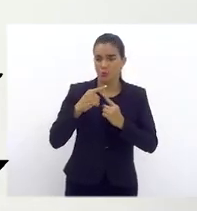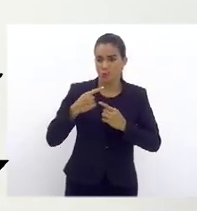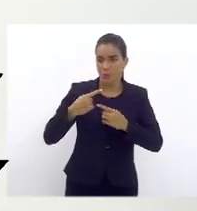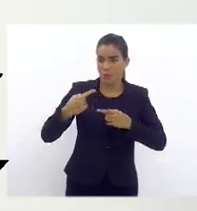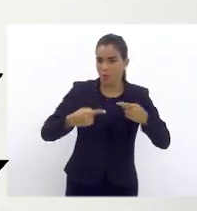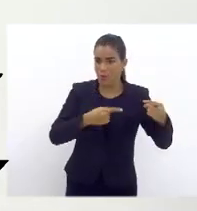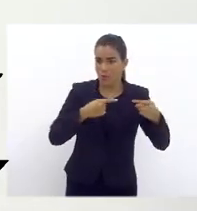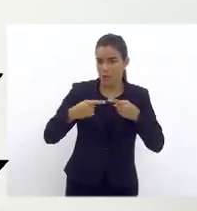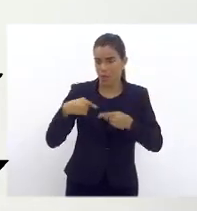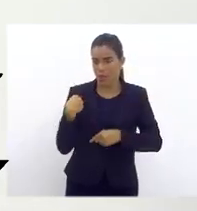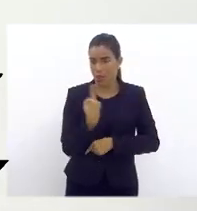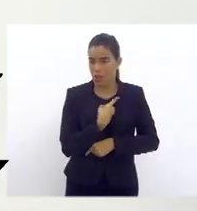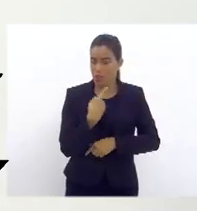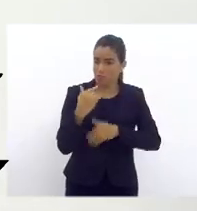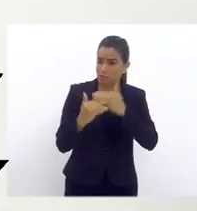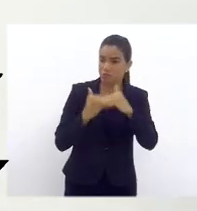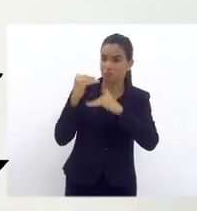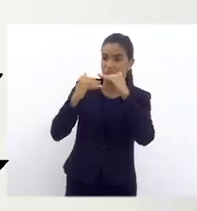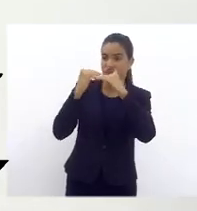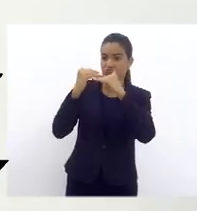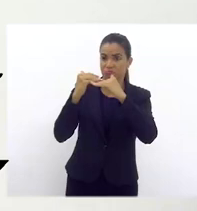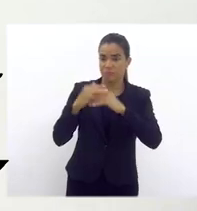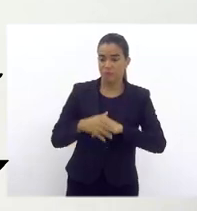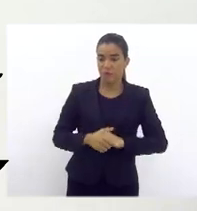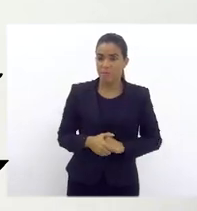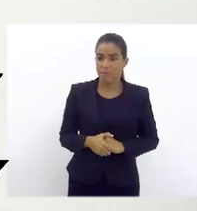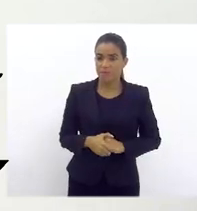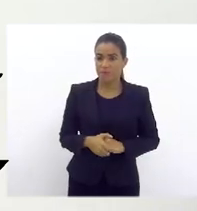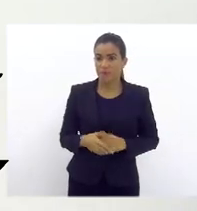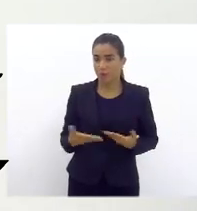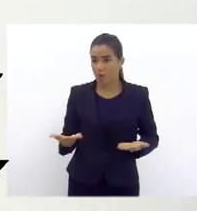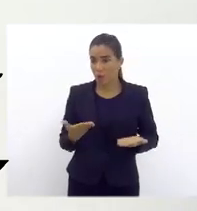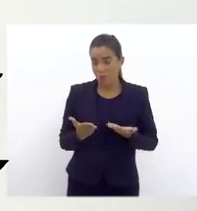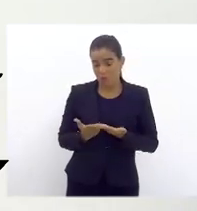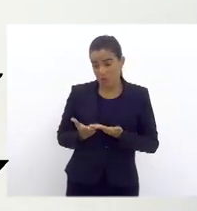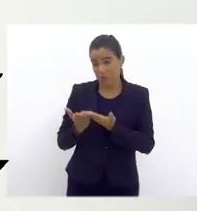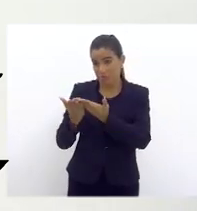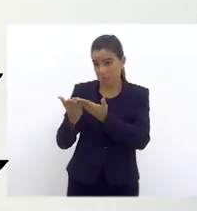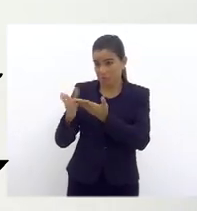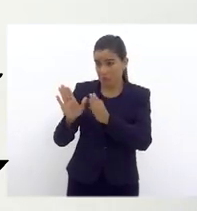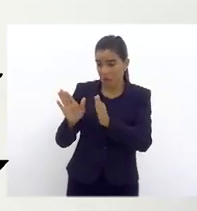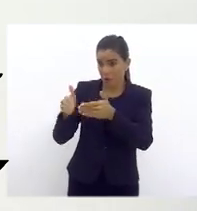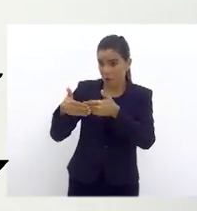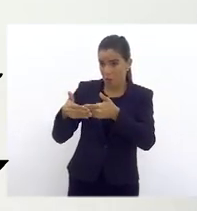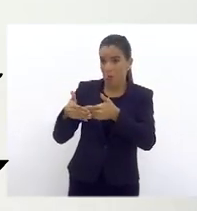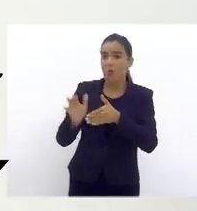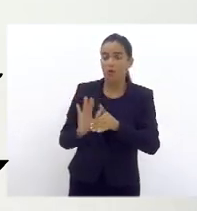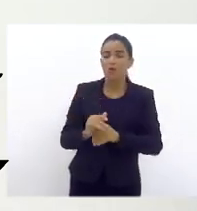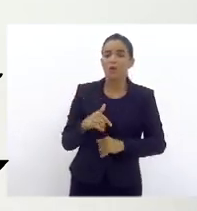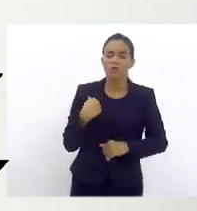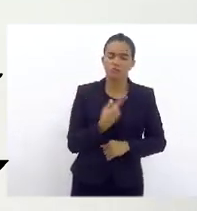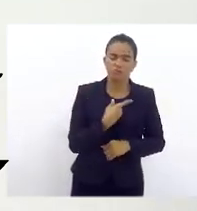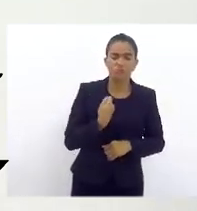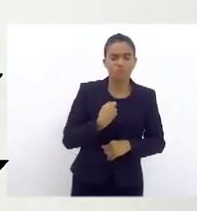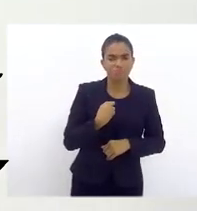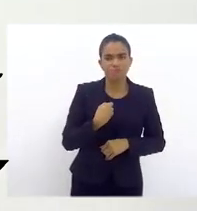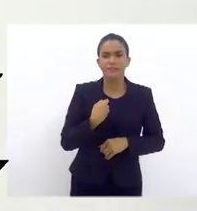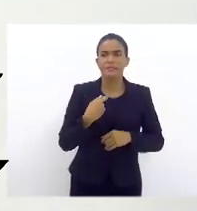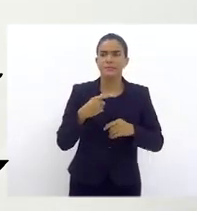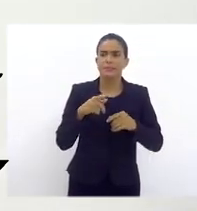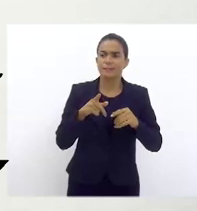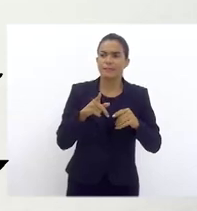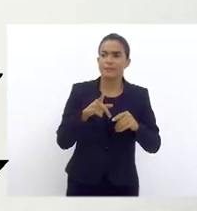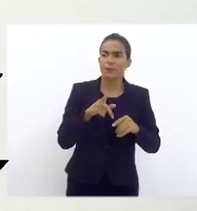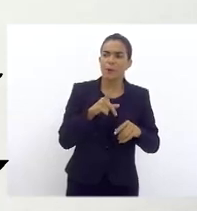aqui é eu acho que como encaminhamento aí para concluir né a gente precisa de um estado menos